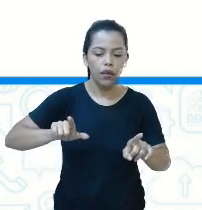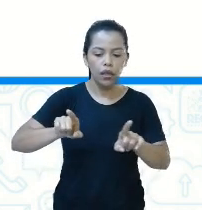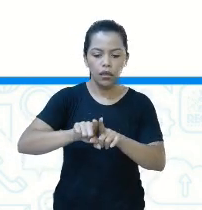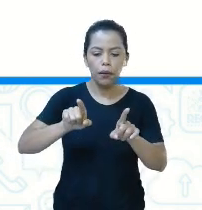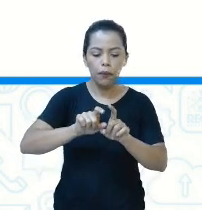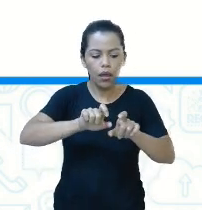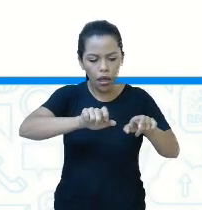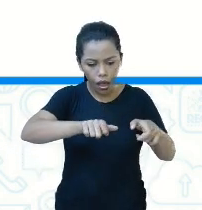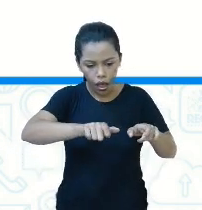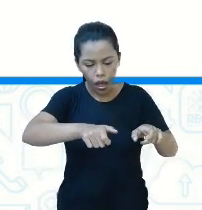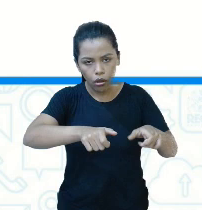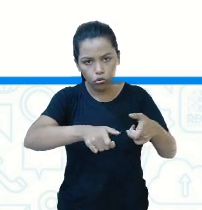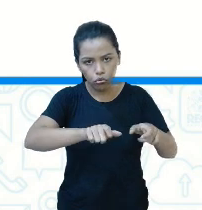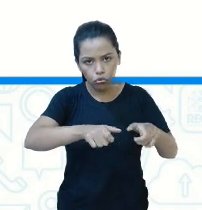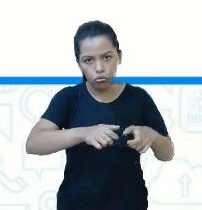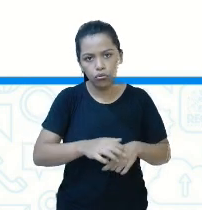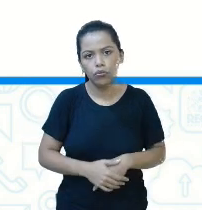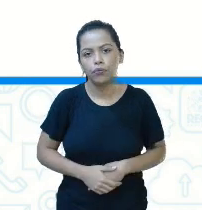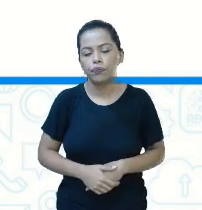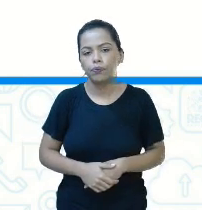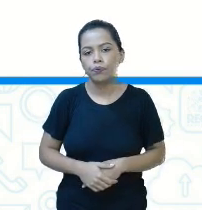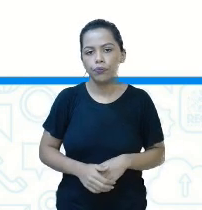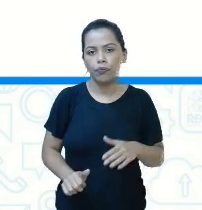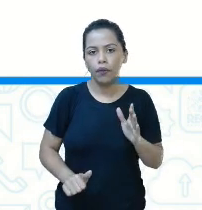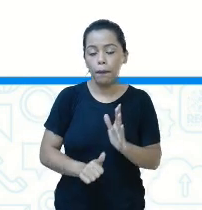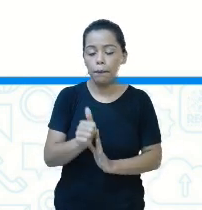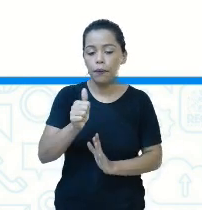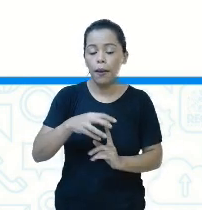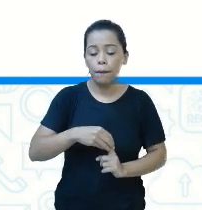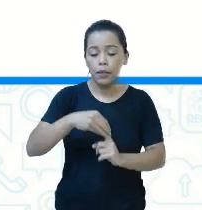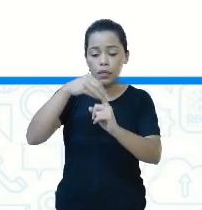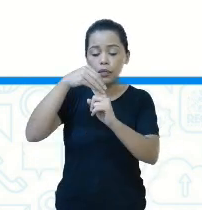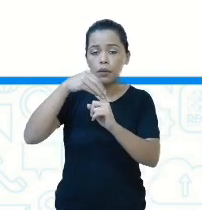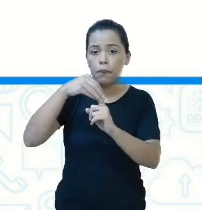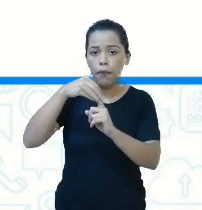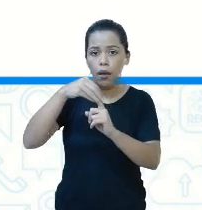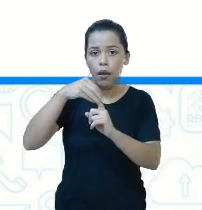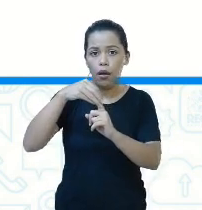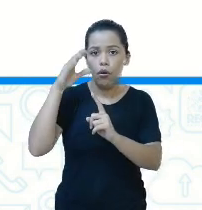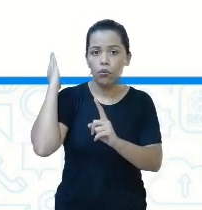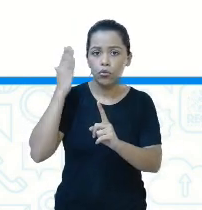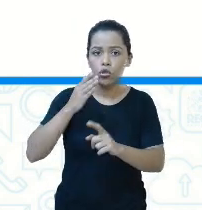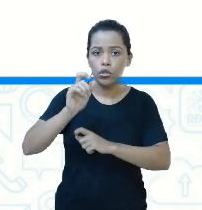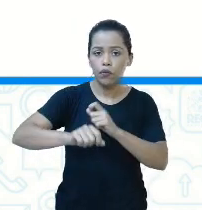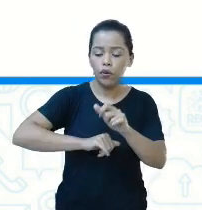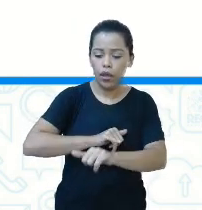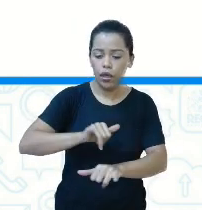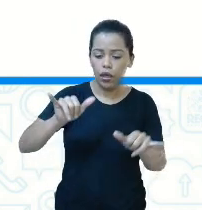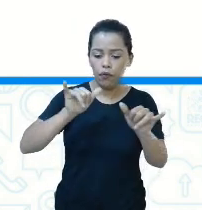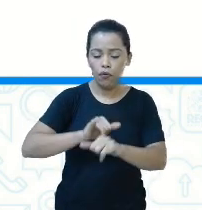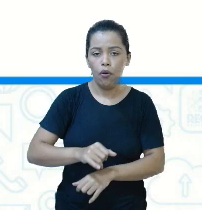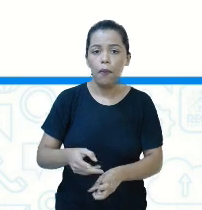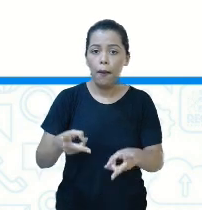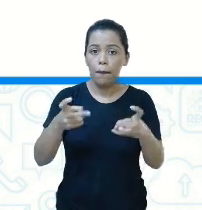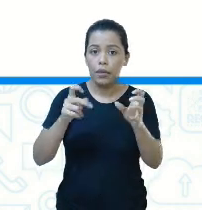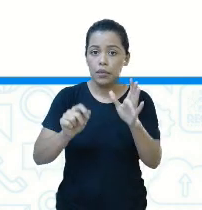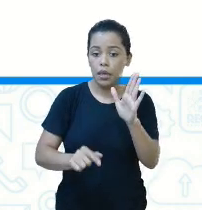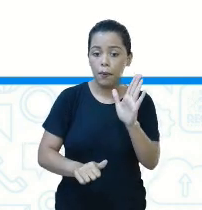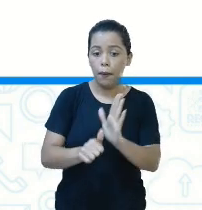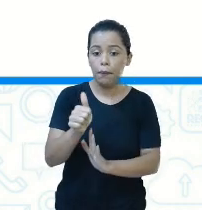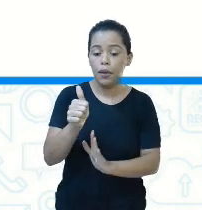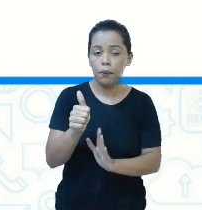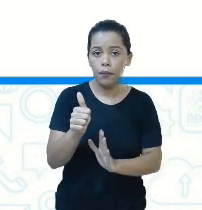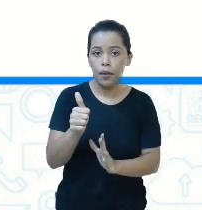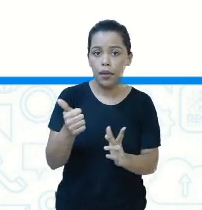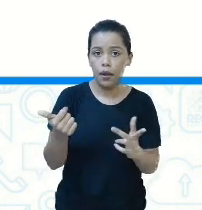rádios. E a sua principal função é informar. Observa aí a primeira semelhança.